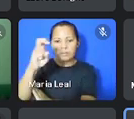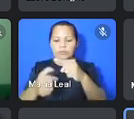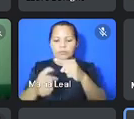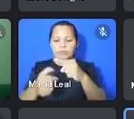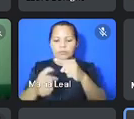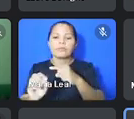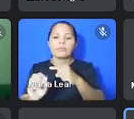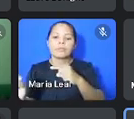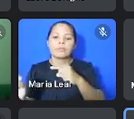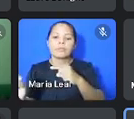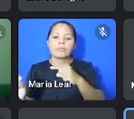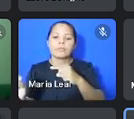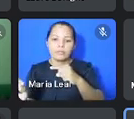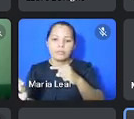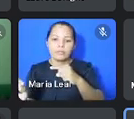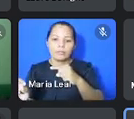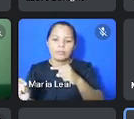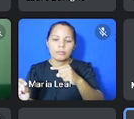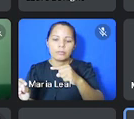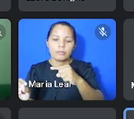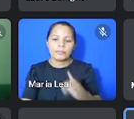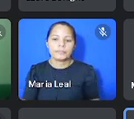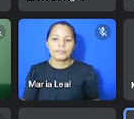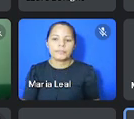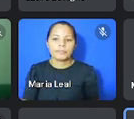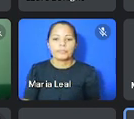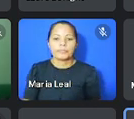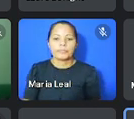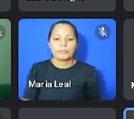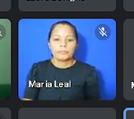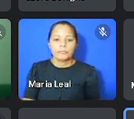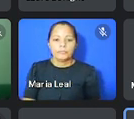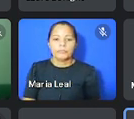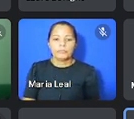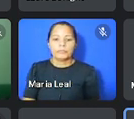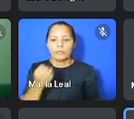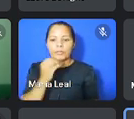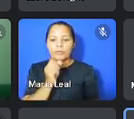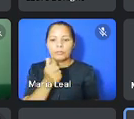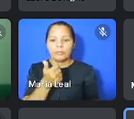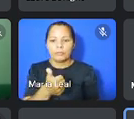é 0,95. Tá bom?